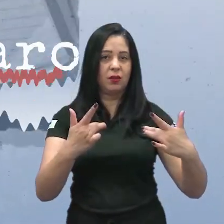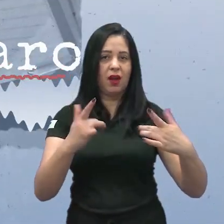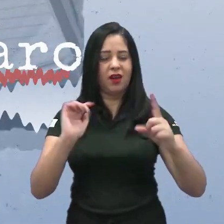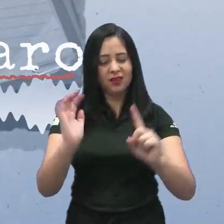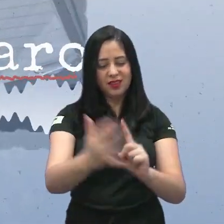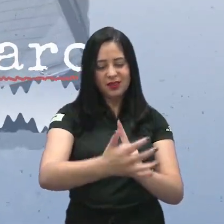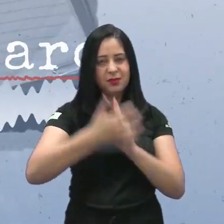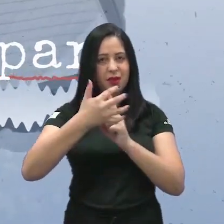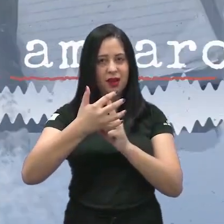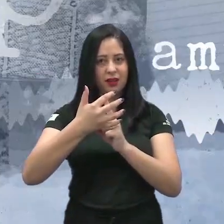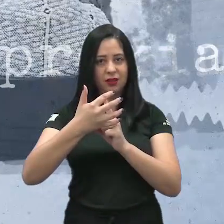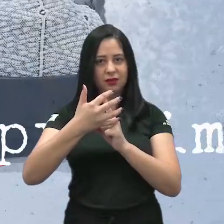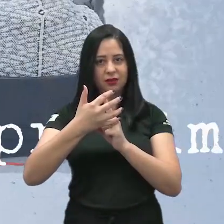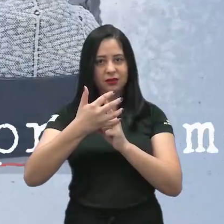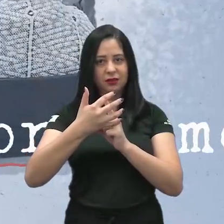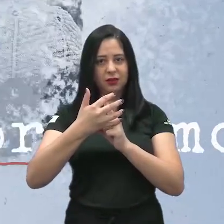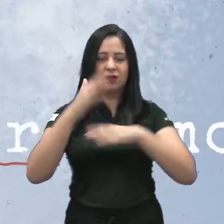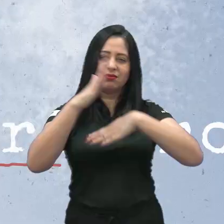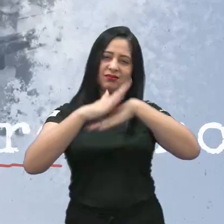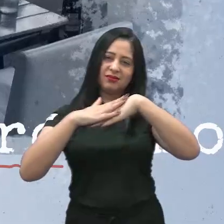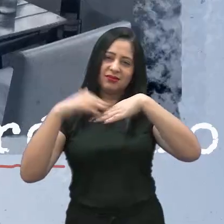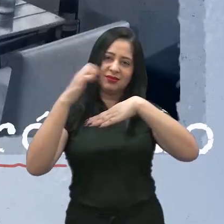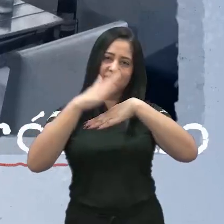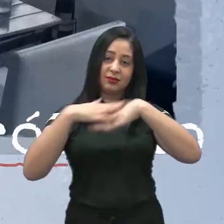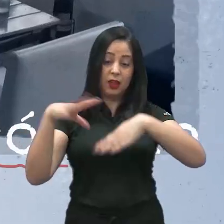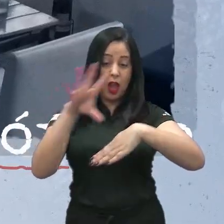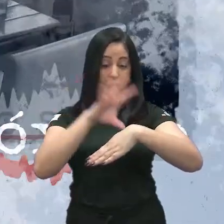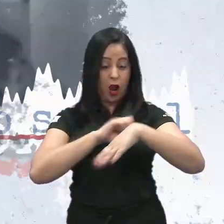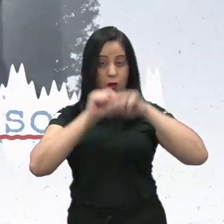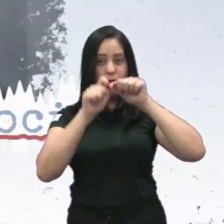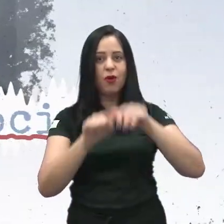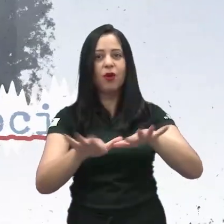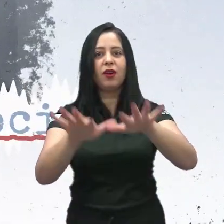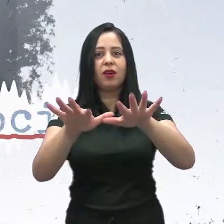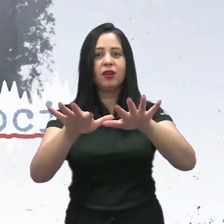Solidariedade. Amparo, Compaixão. Amor ao